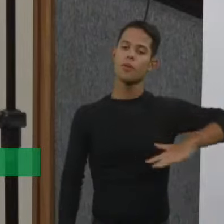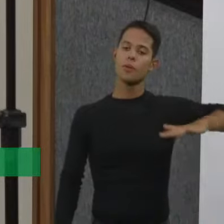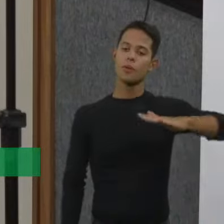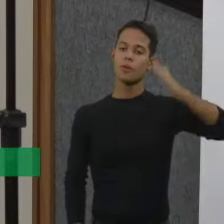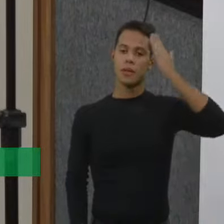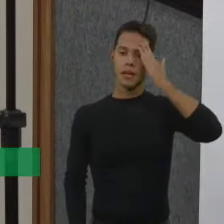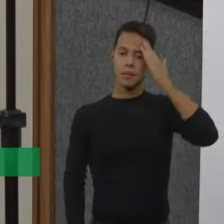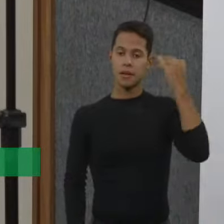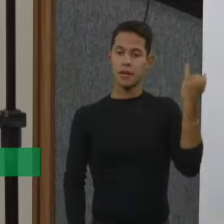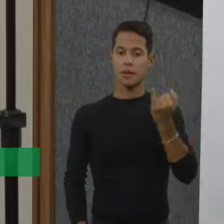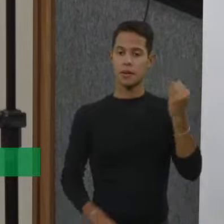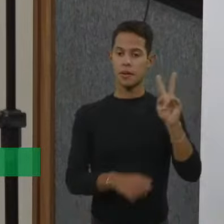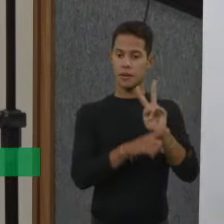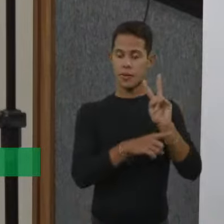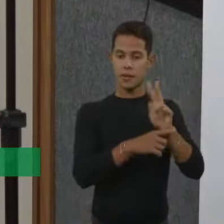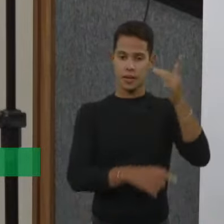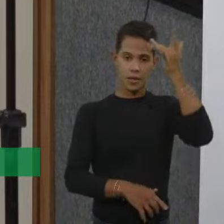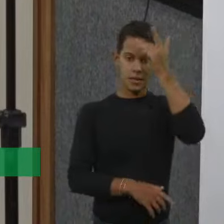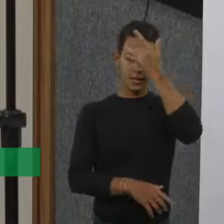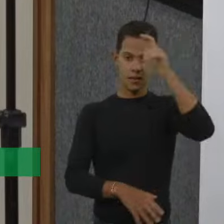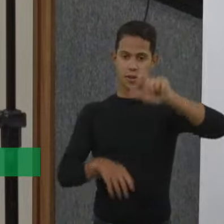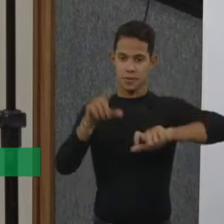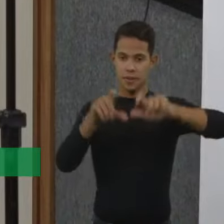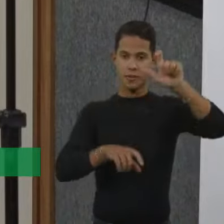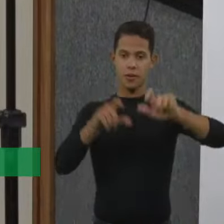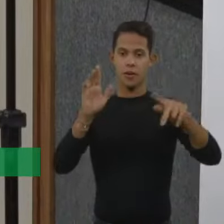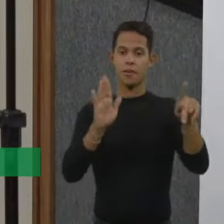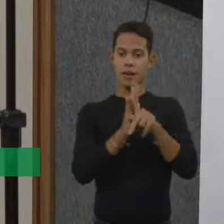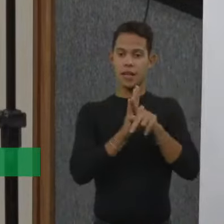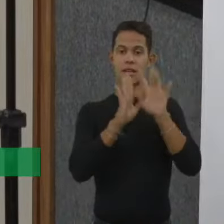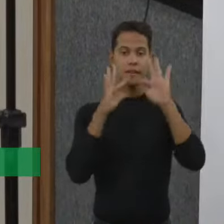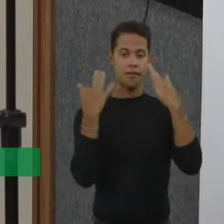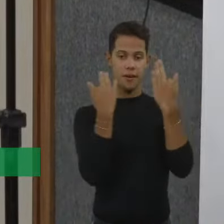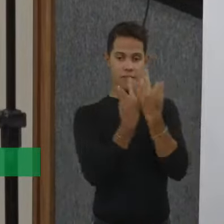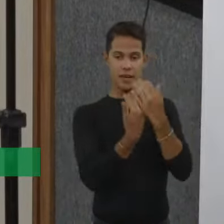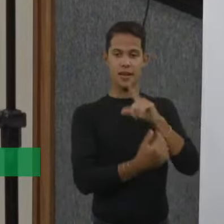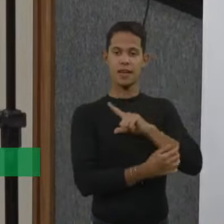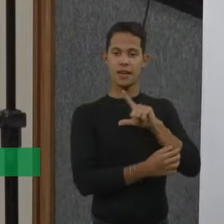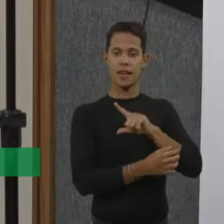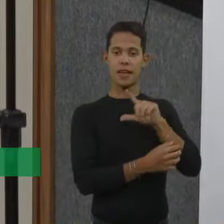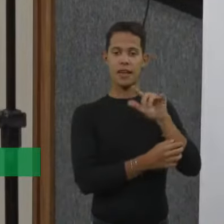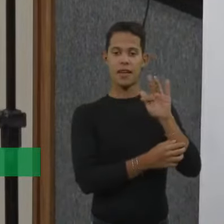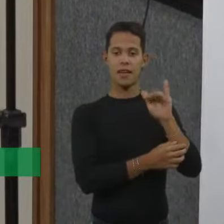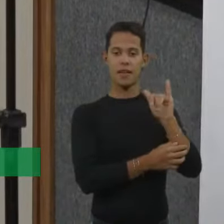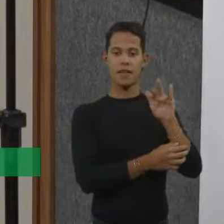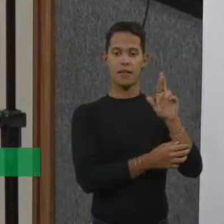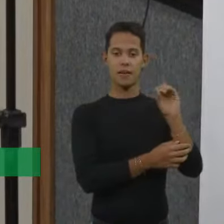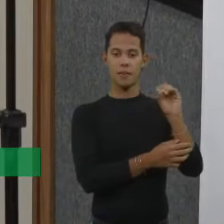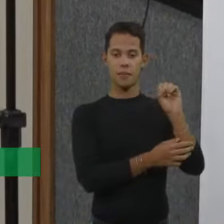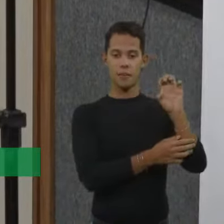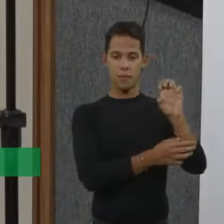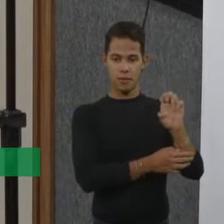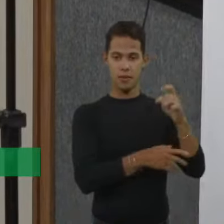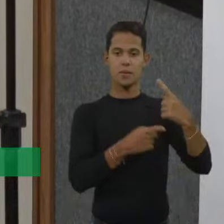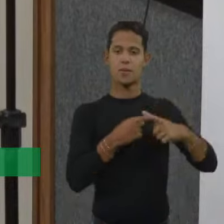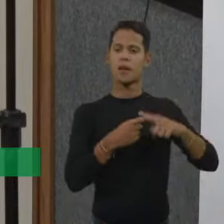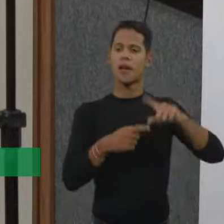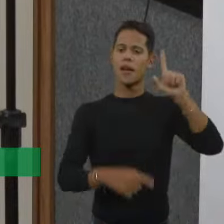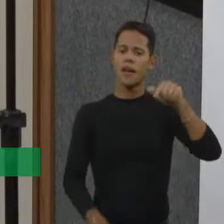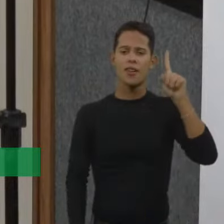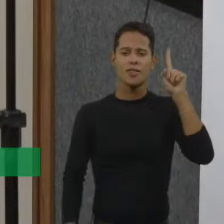saúde mental dos pacientes, dessas famílias, porque é desafiador todos os dias conviver com